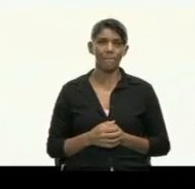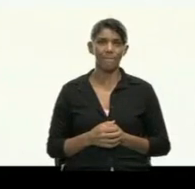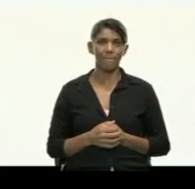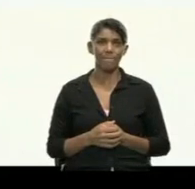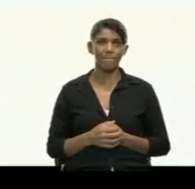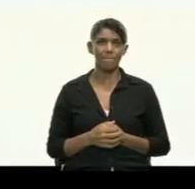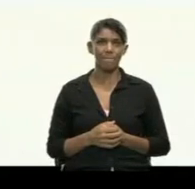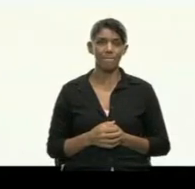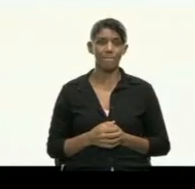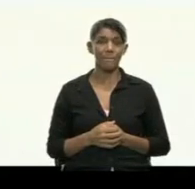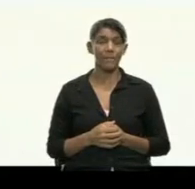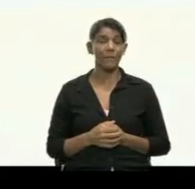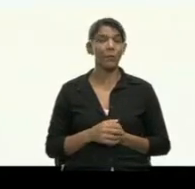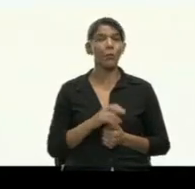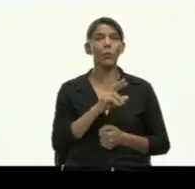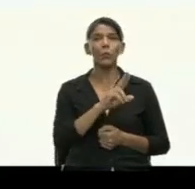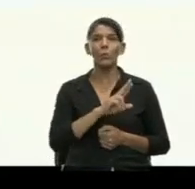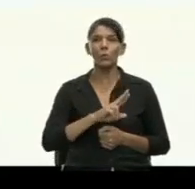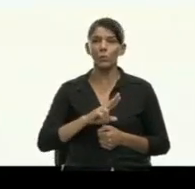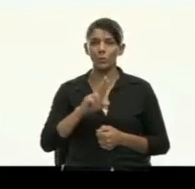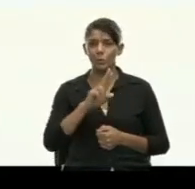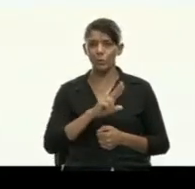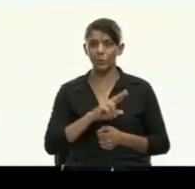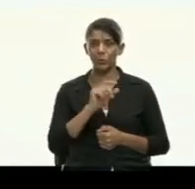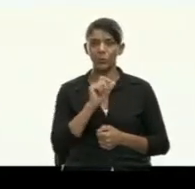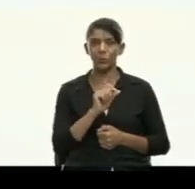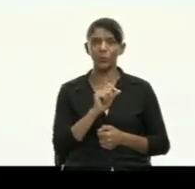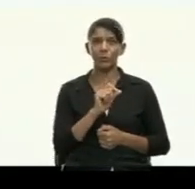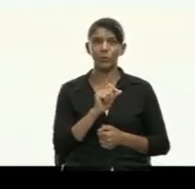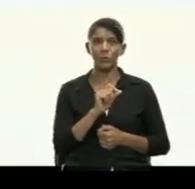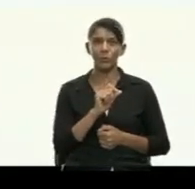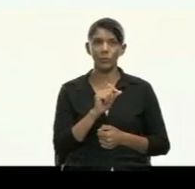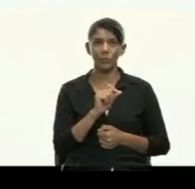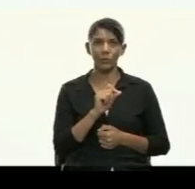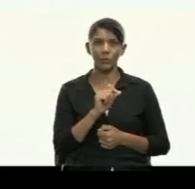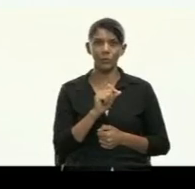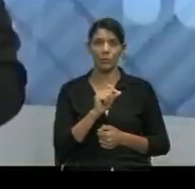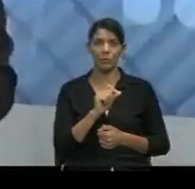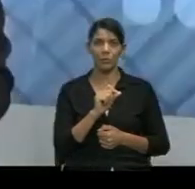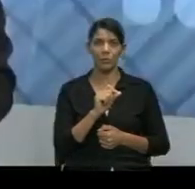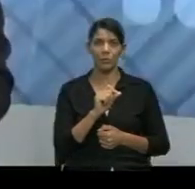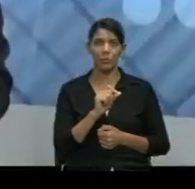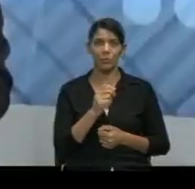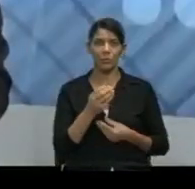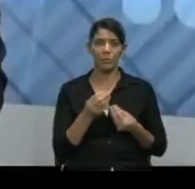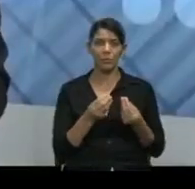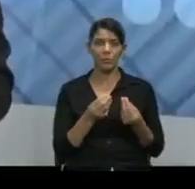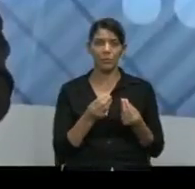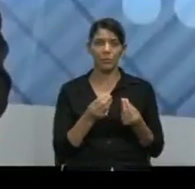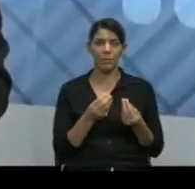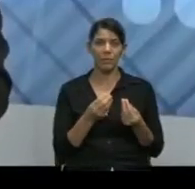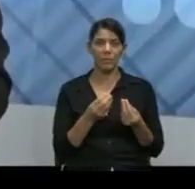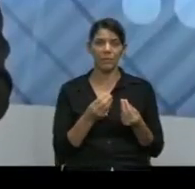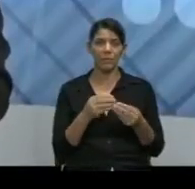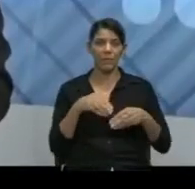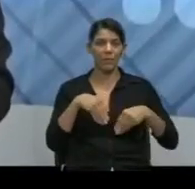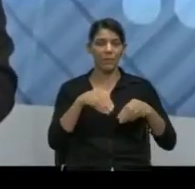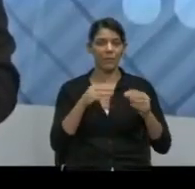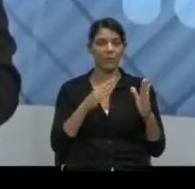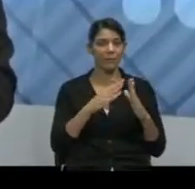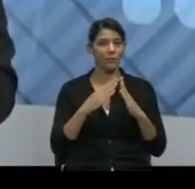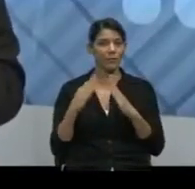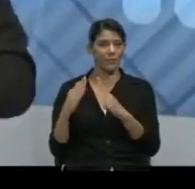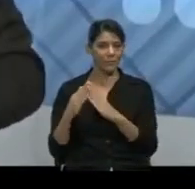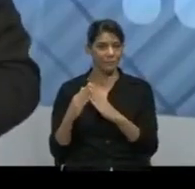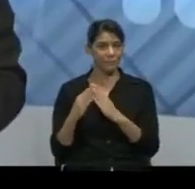reta e utilizou uma das faces da parede do terreno vizinho, tá?